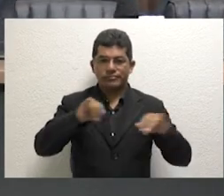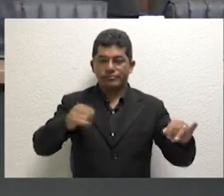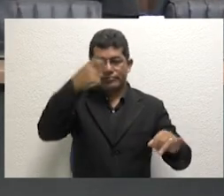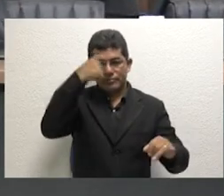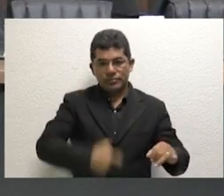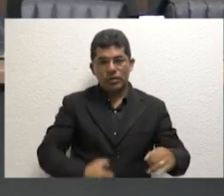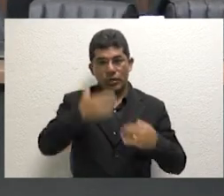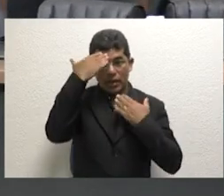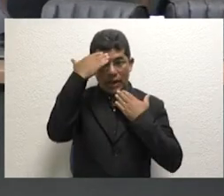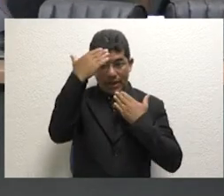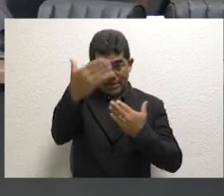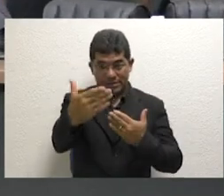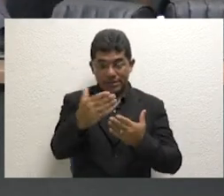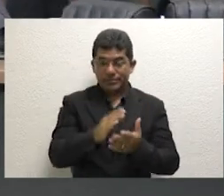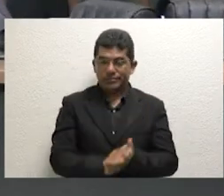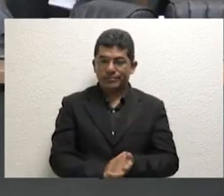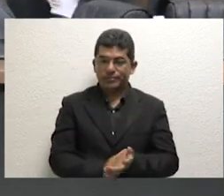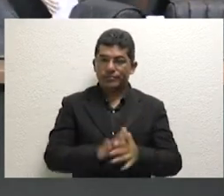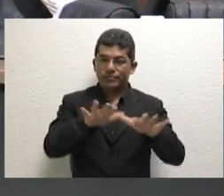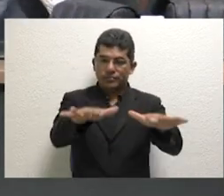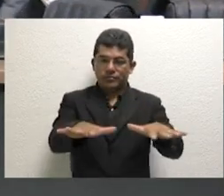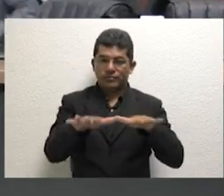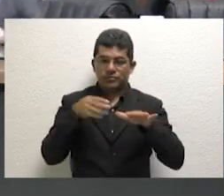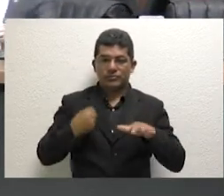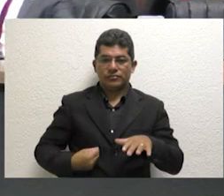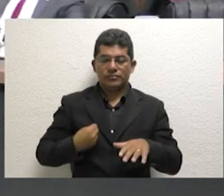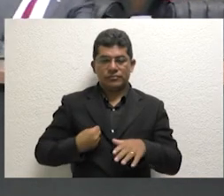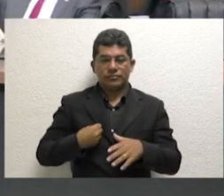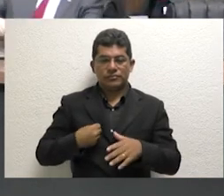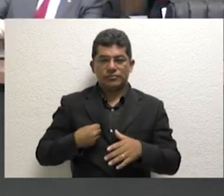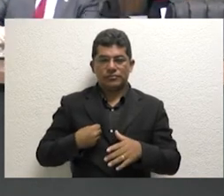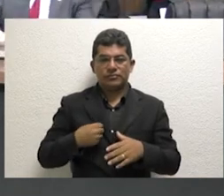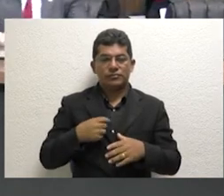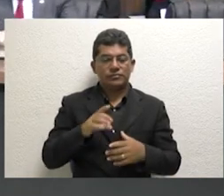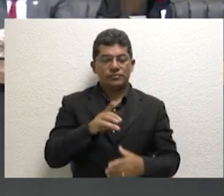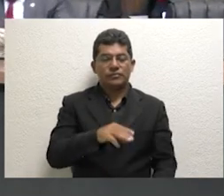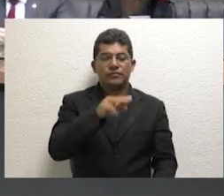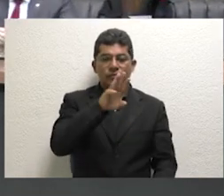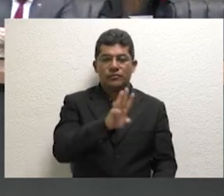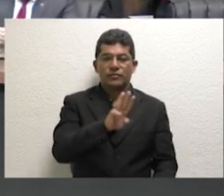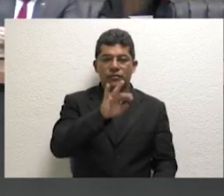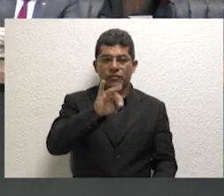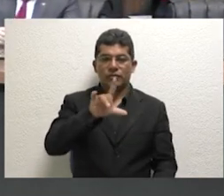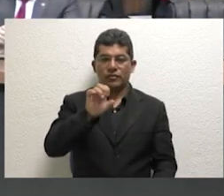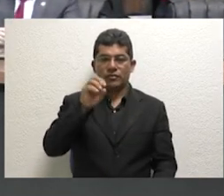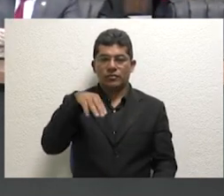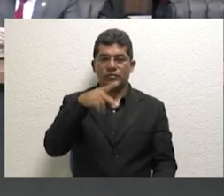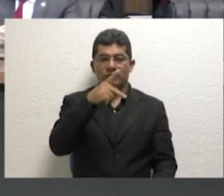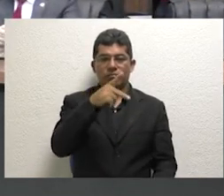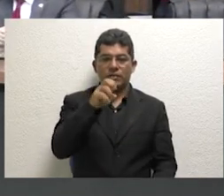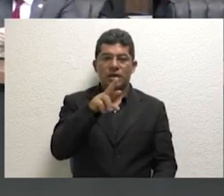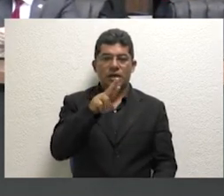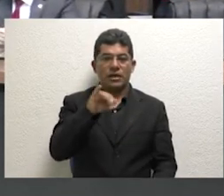agradecer a presença do doutor wilson perico essa casa